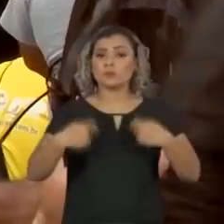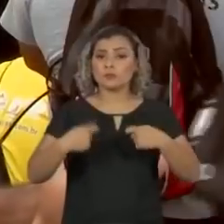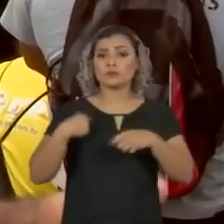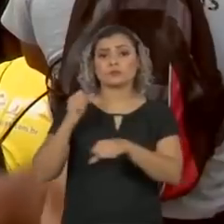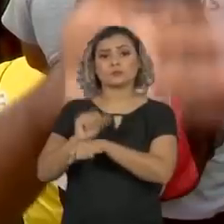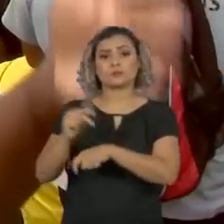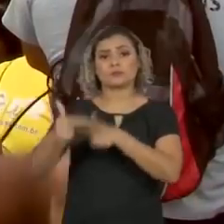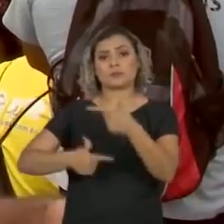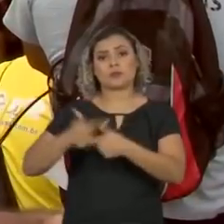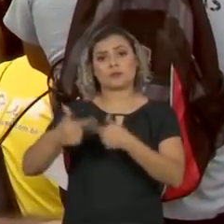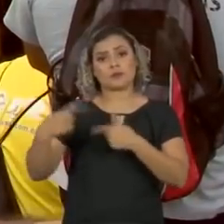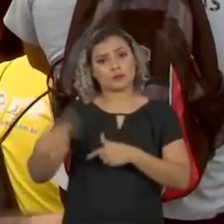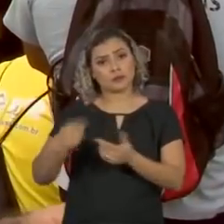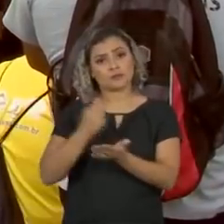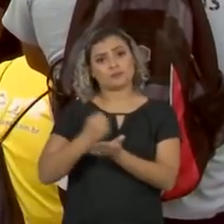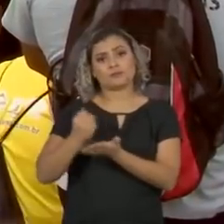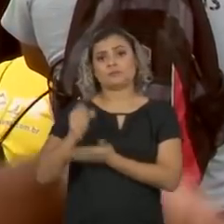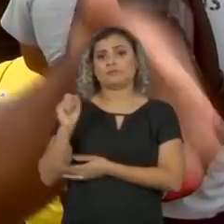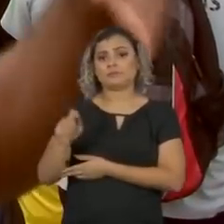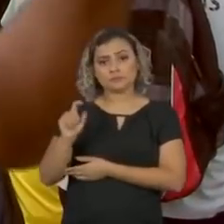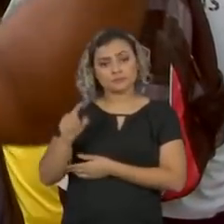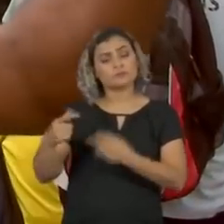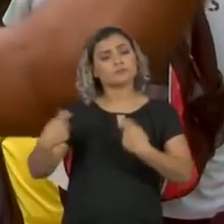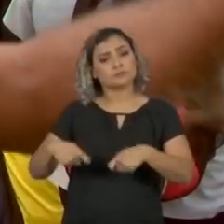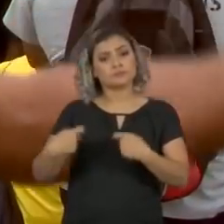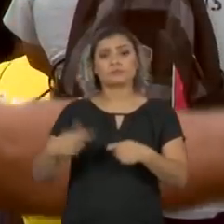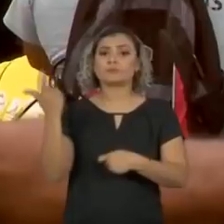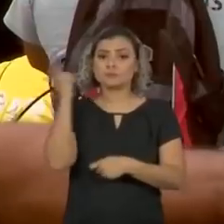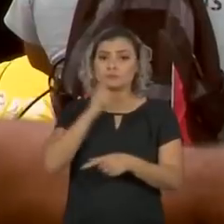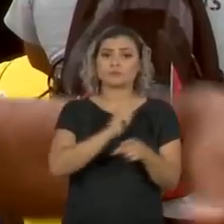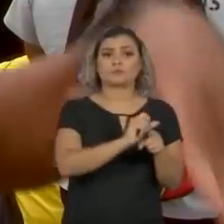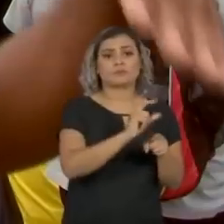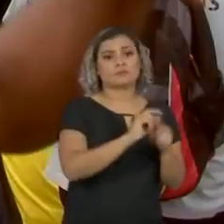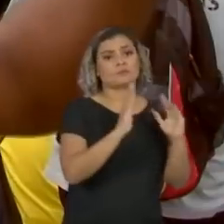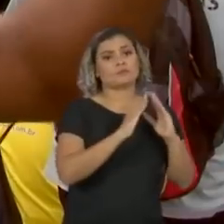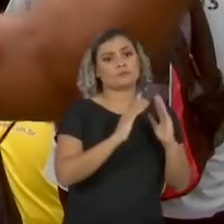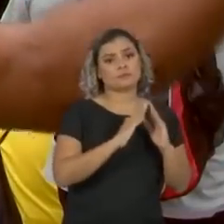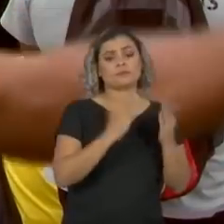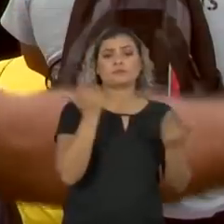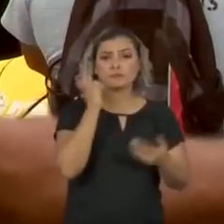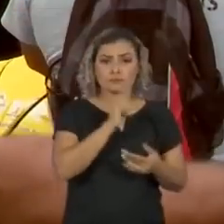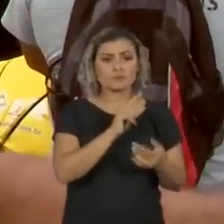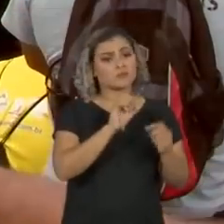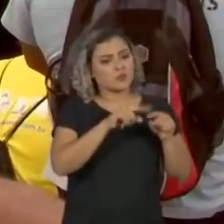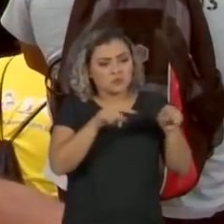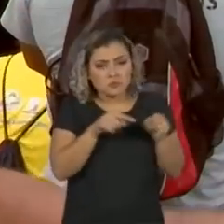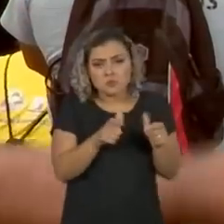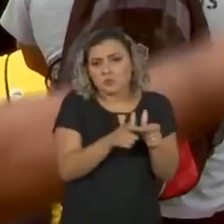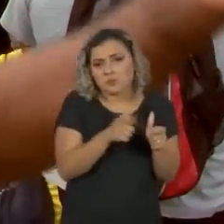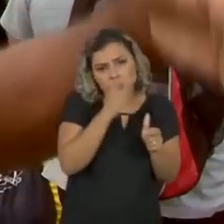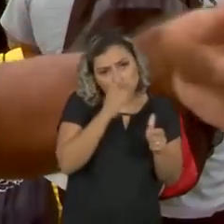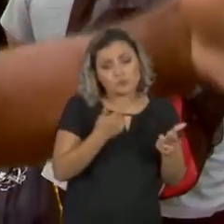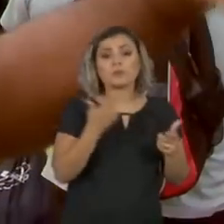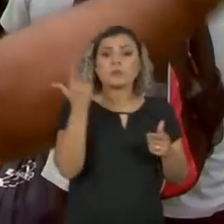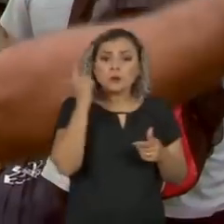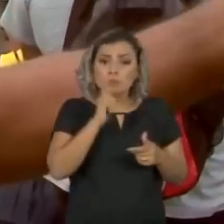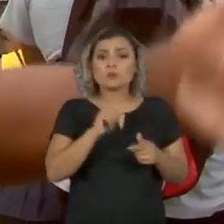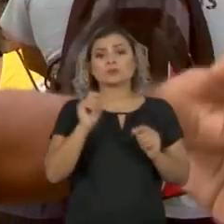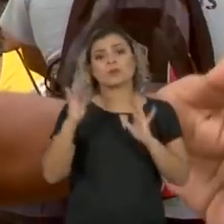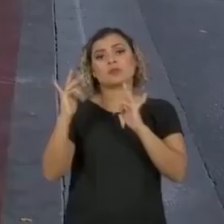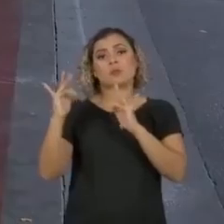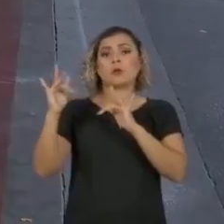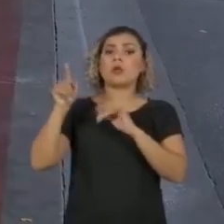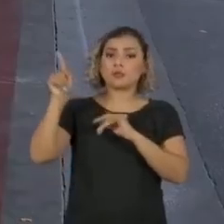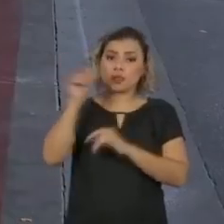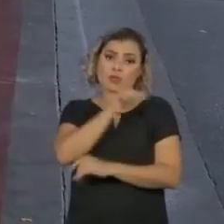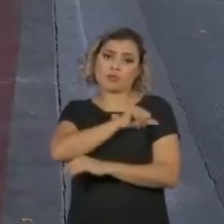aqui em São Paulo de carteira assinada para mim estar alugando uma casa ou alugando uma kitnet para mim estar trazendo ela para